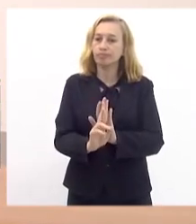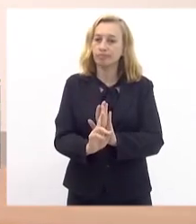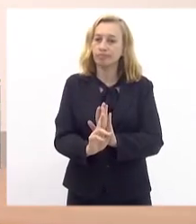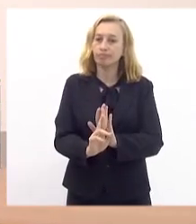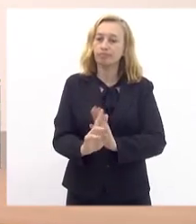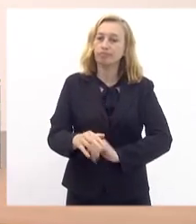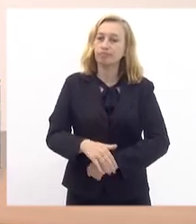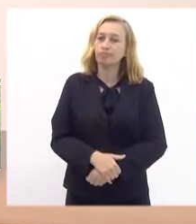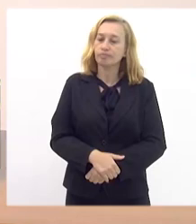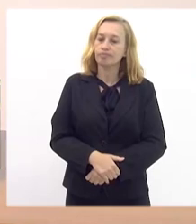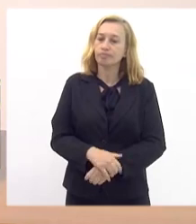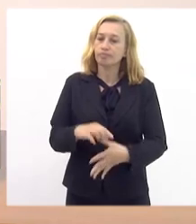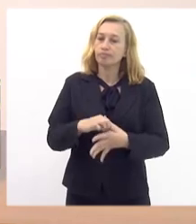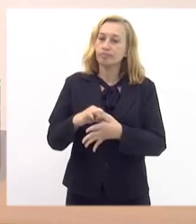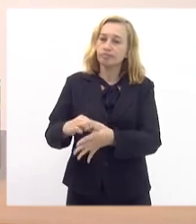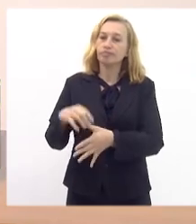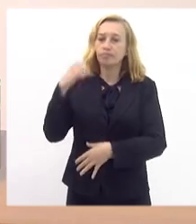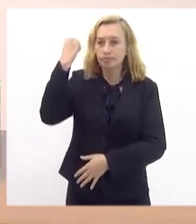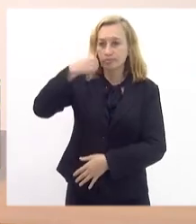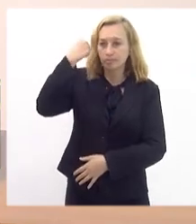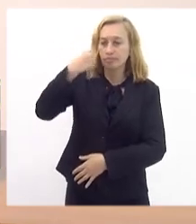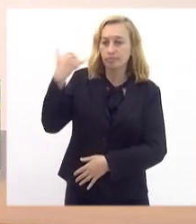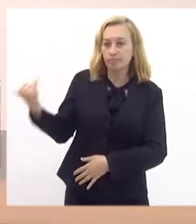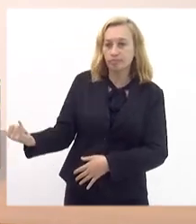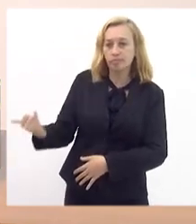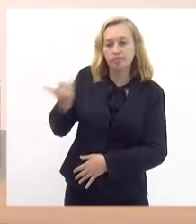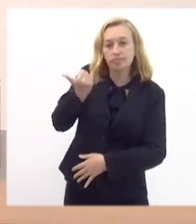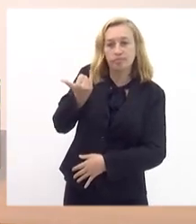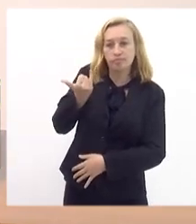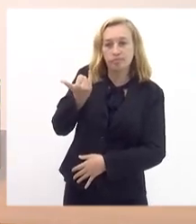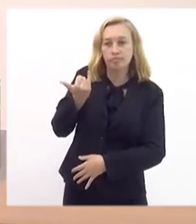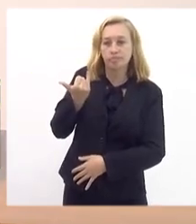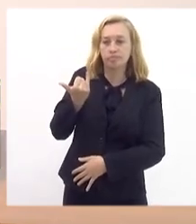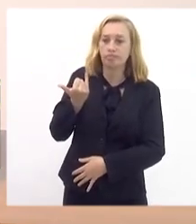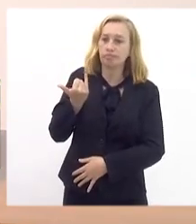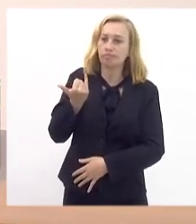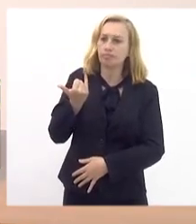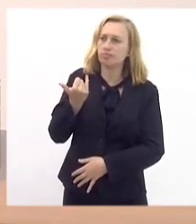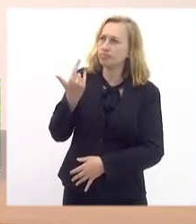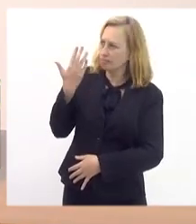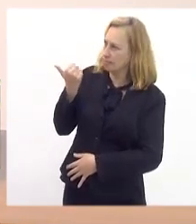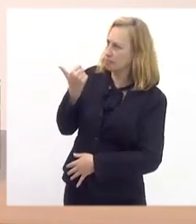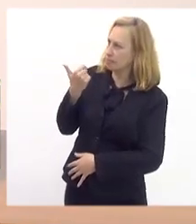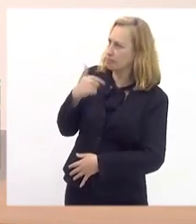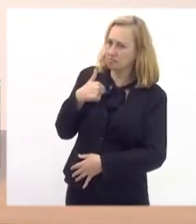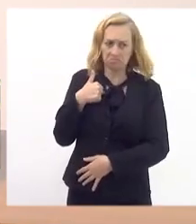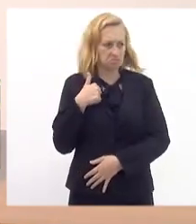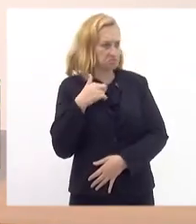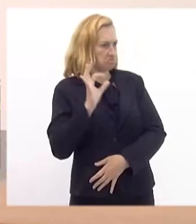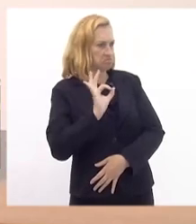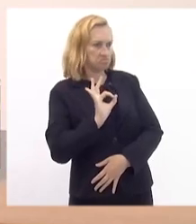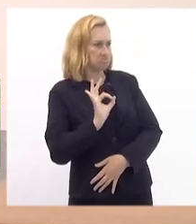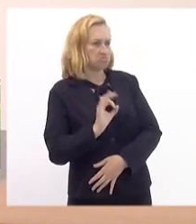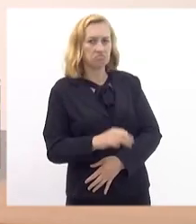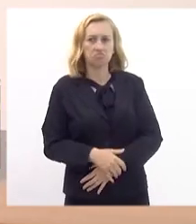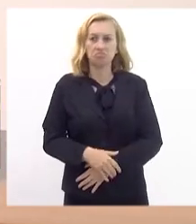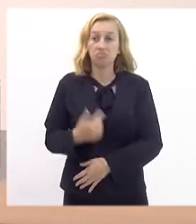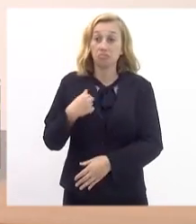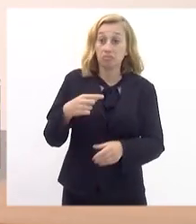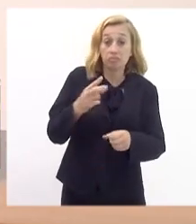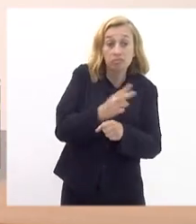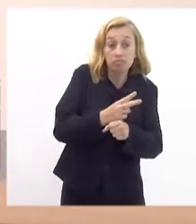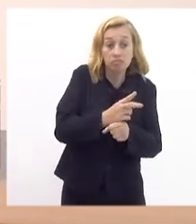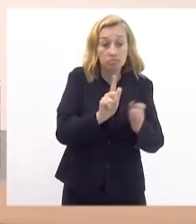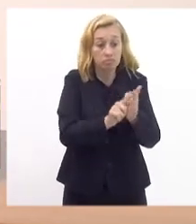é uma liderança de Sepetiba que me ligou falando você sabe disso eu não sei não é sobre pelo foi procurar nos jornais